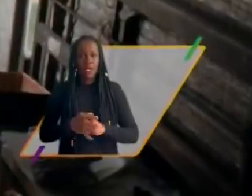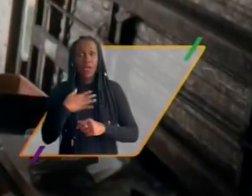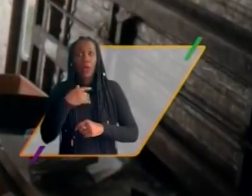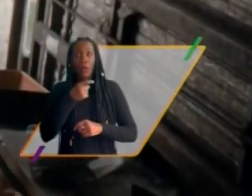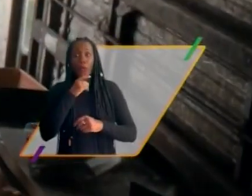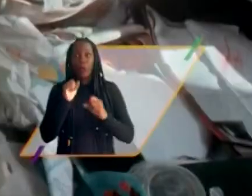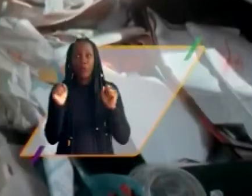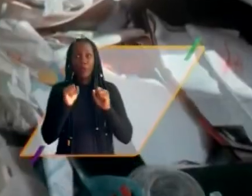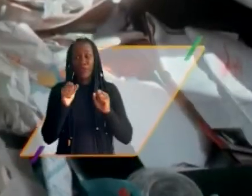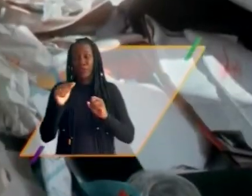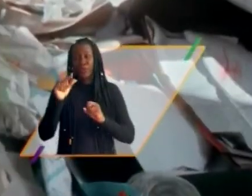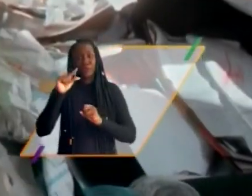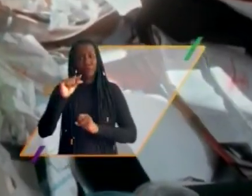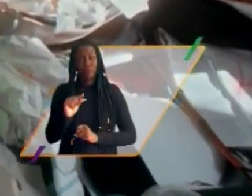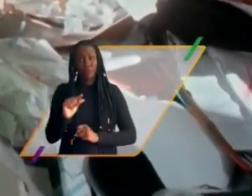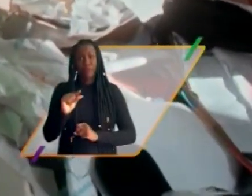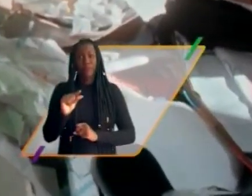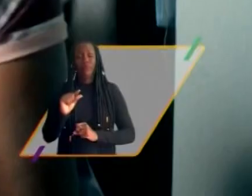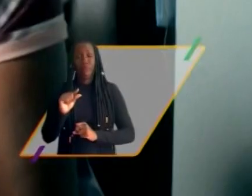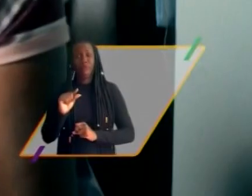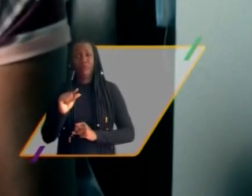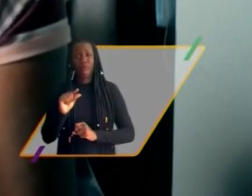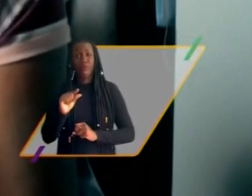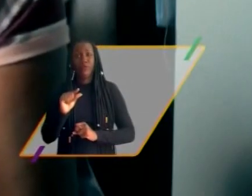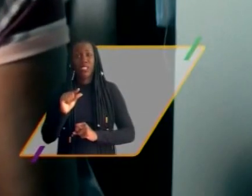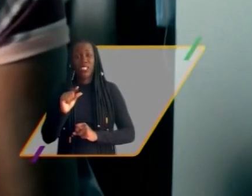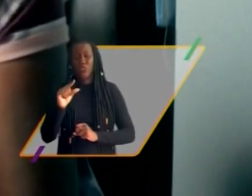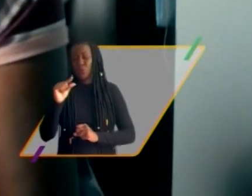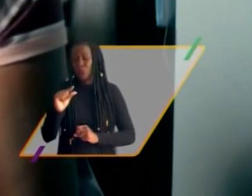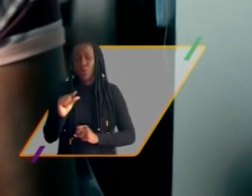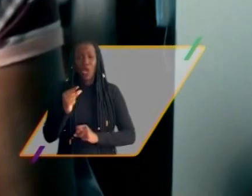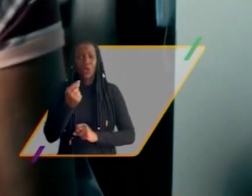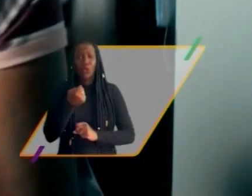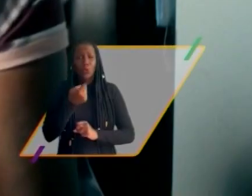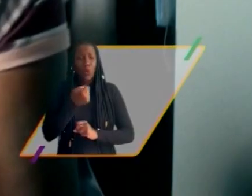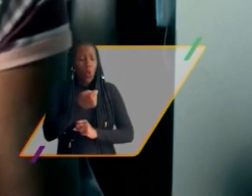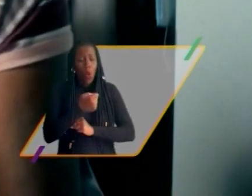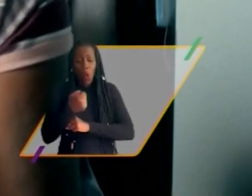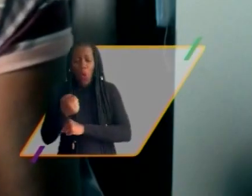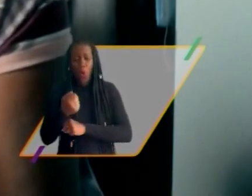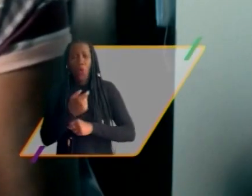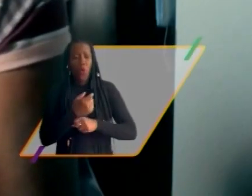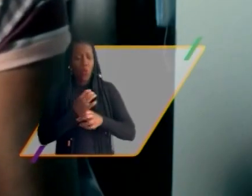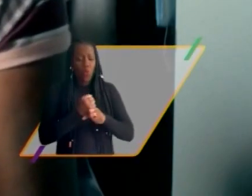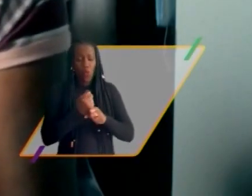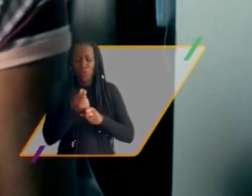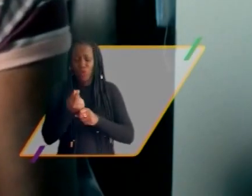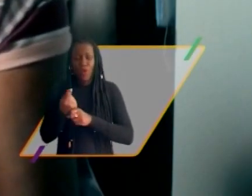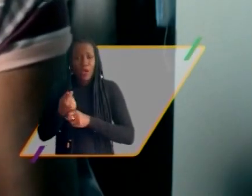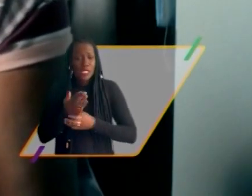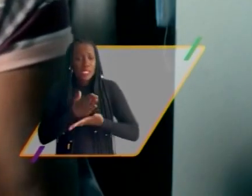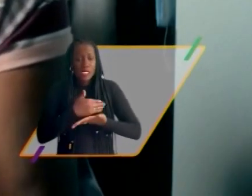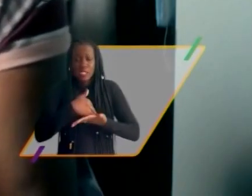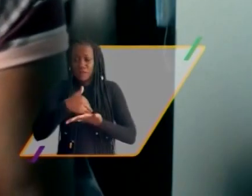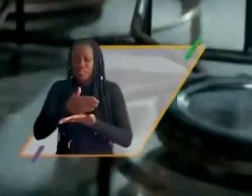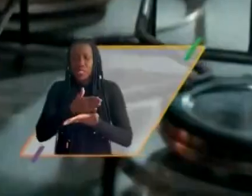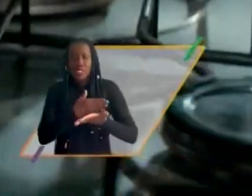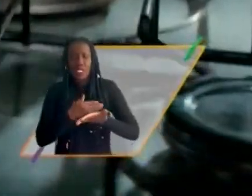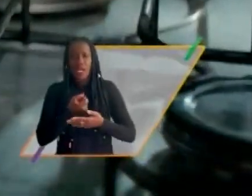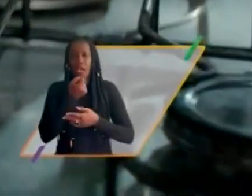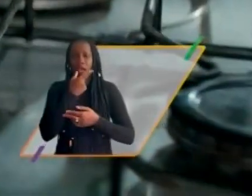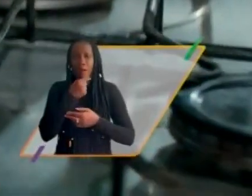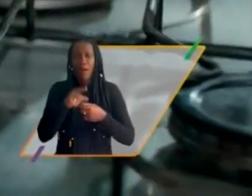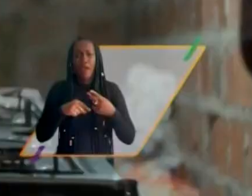E no inverno, dinheiro menos. Aí o negócio fica mincho, né? Tudo pouquinho, trocado é pouco, tem que dividir